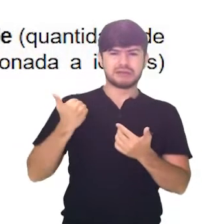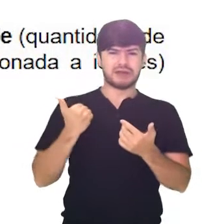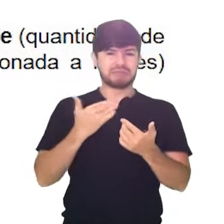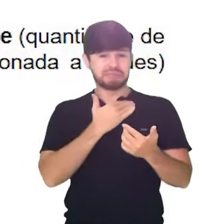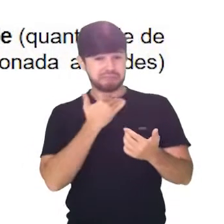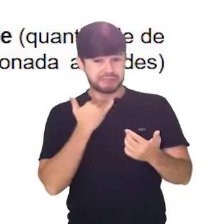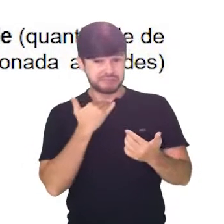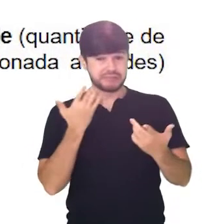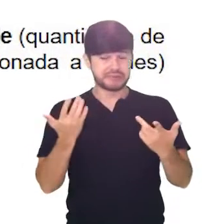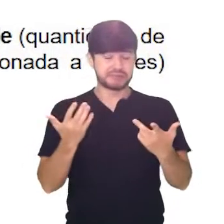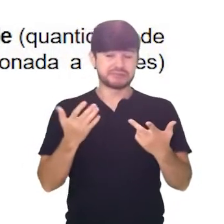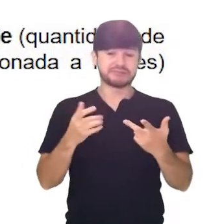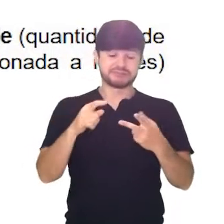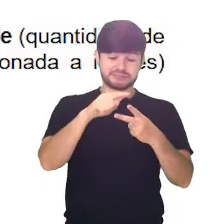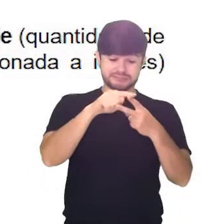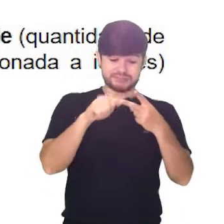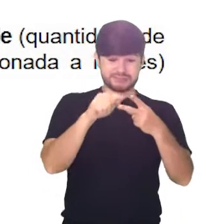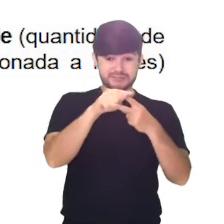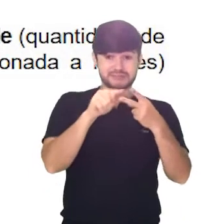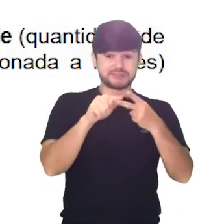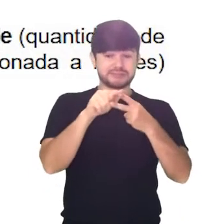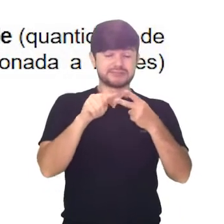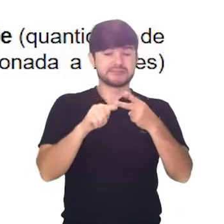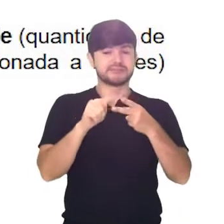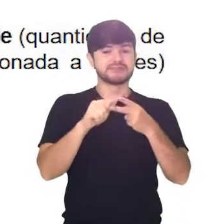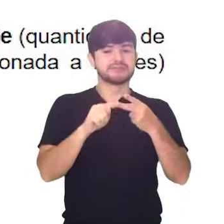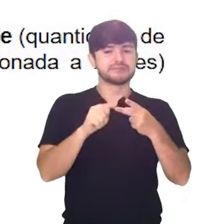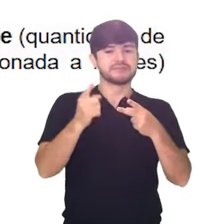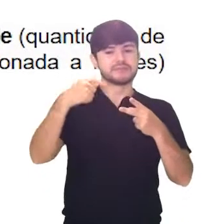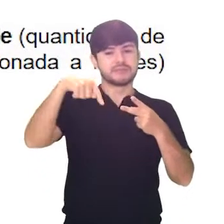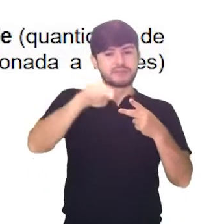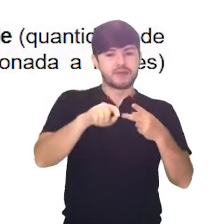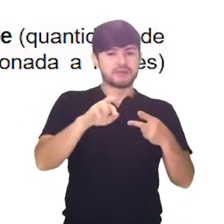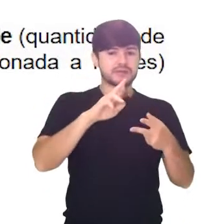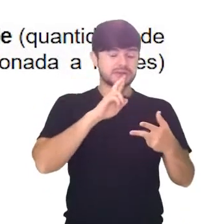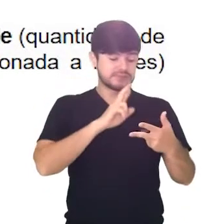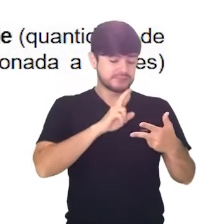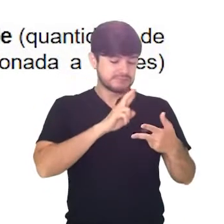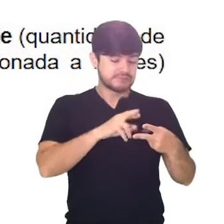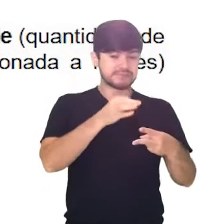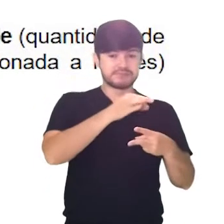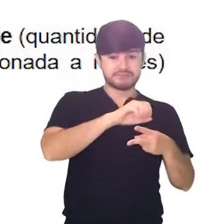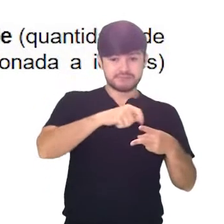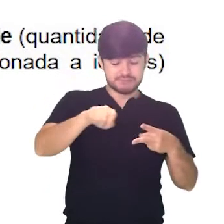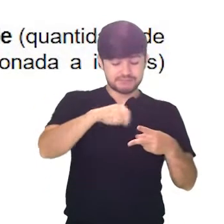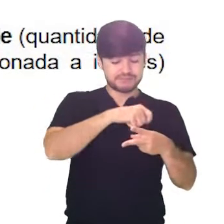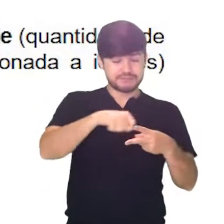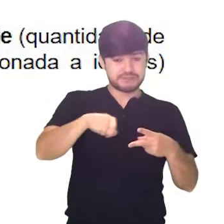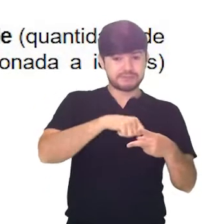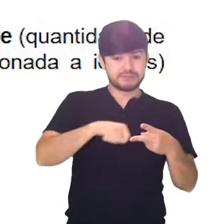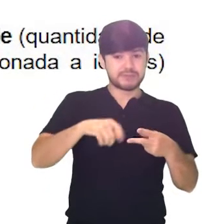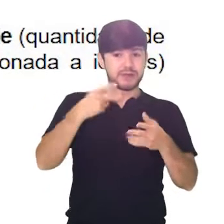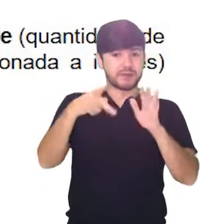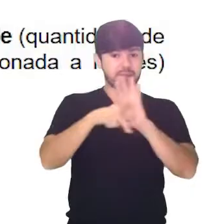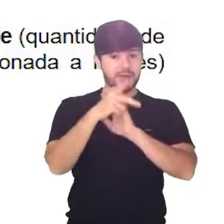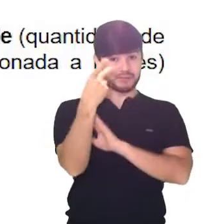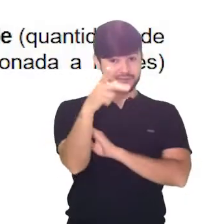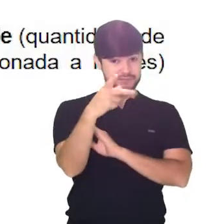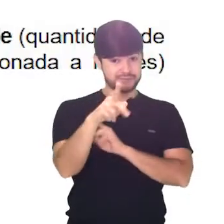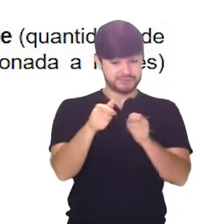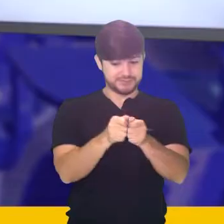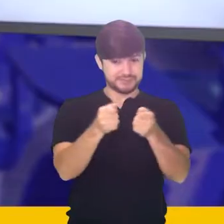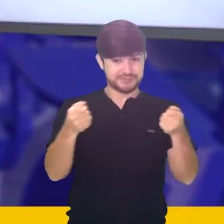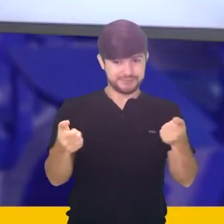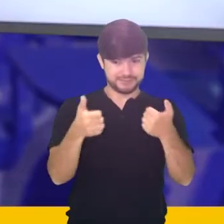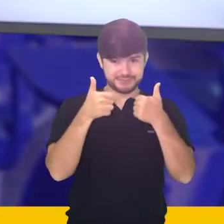letalidade? Bom, a partir dessas duas perguntas, para você escrever as suas conclusões, né, respondê-las no seu caderno. Então,